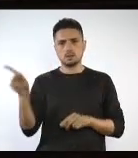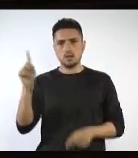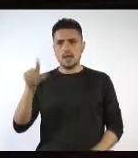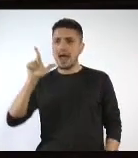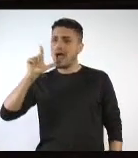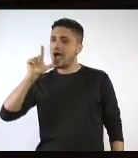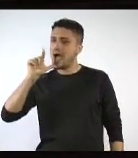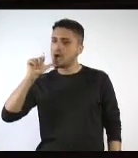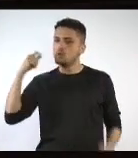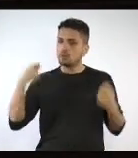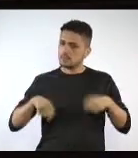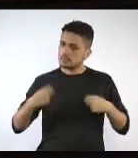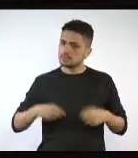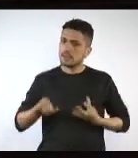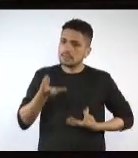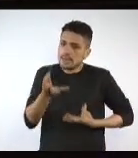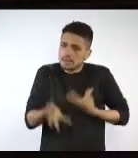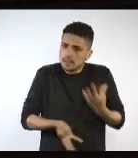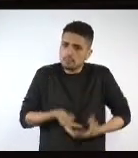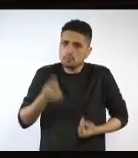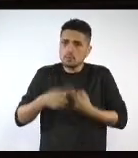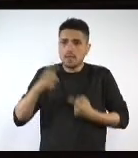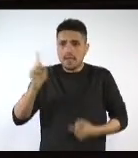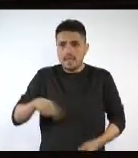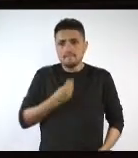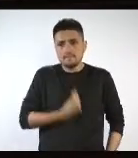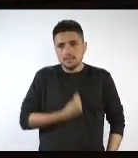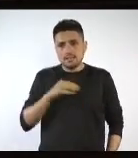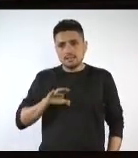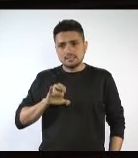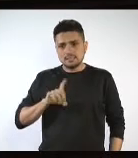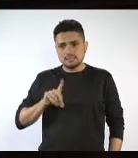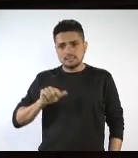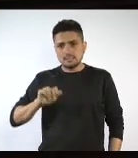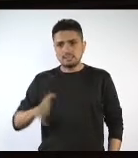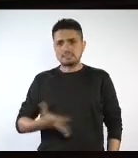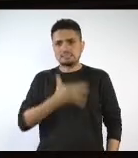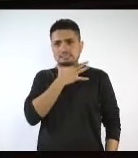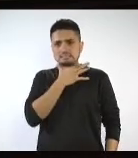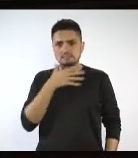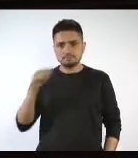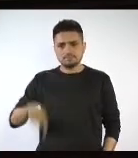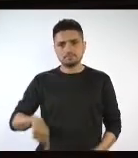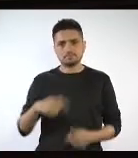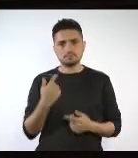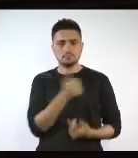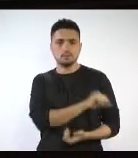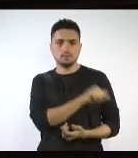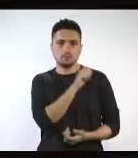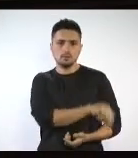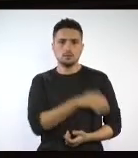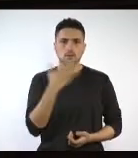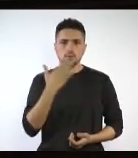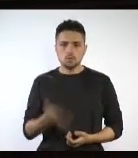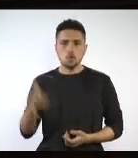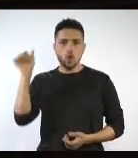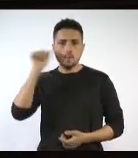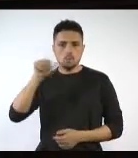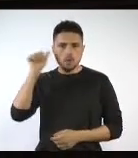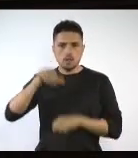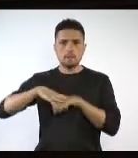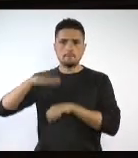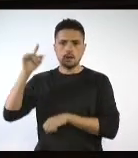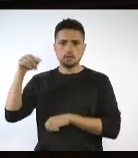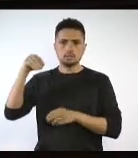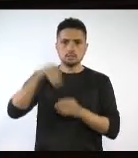é vida, diante da situação da SEDAI aqui no Estado do Rio de Janeiro, pedindo mais mulheres na política,